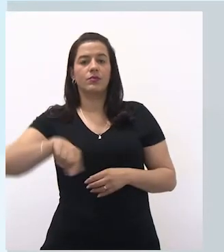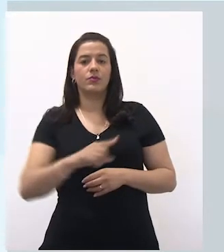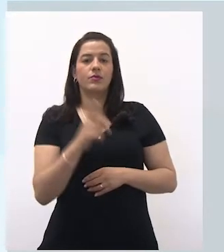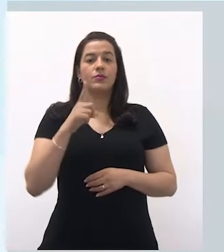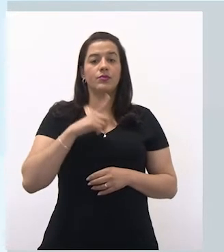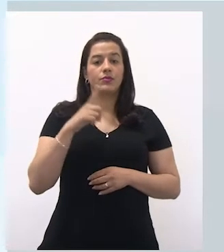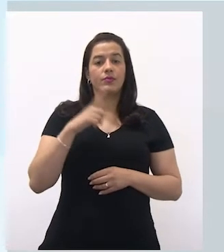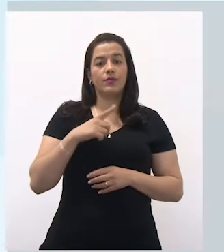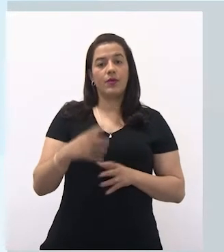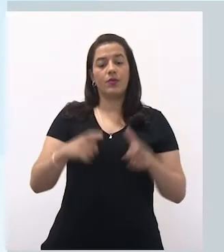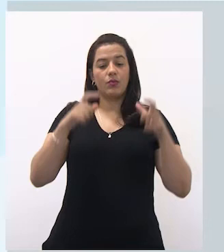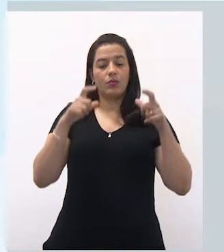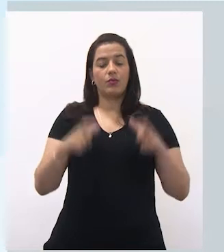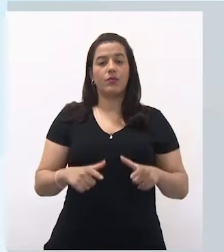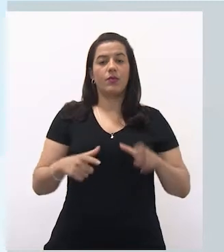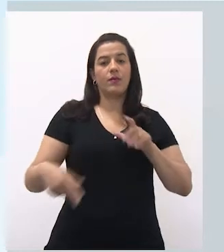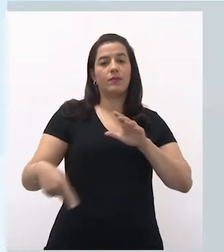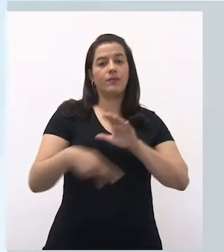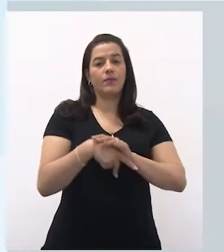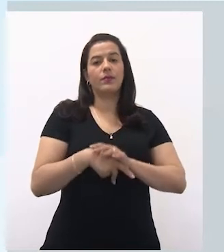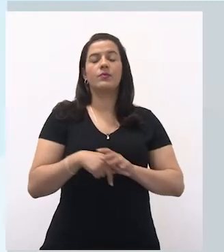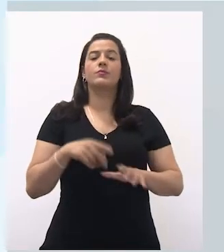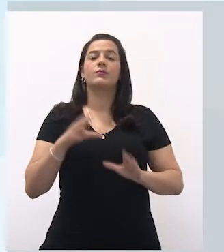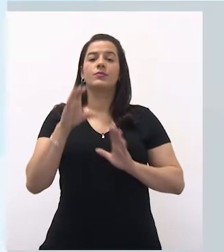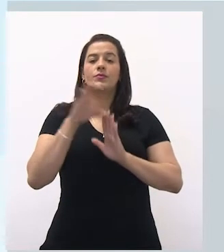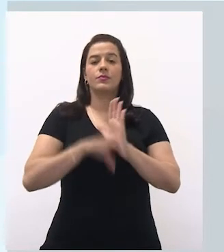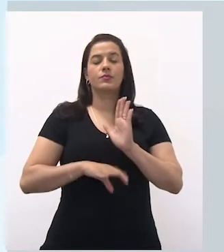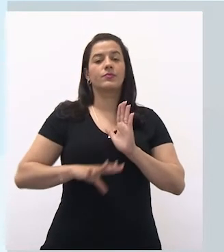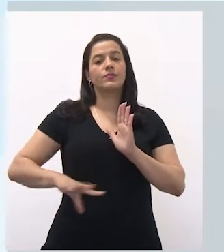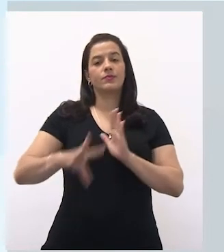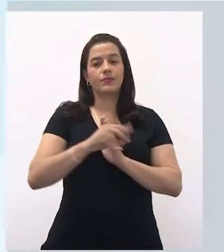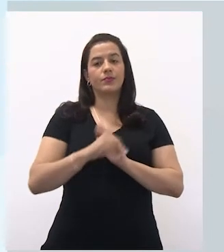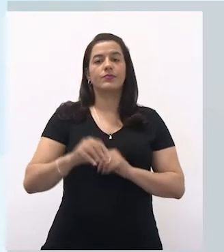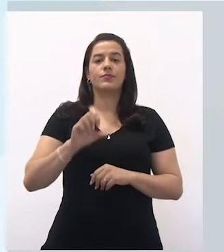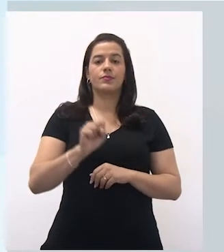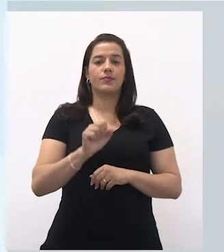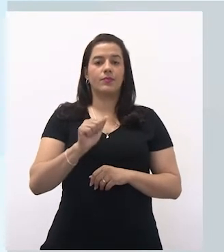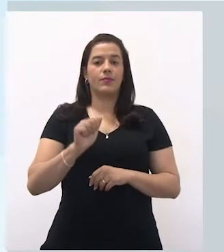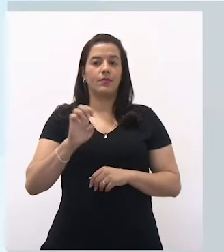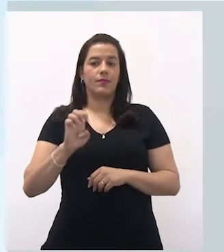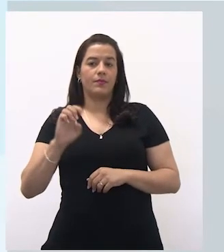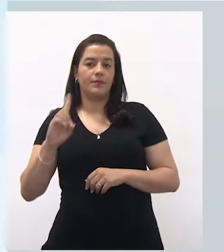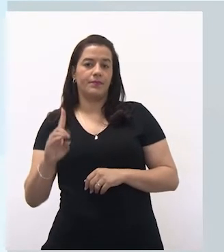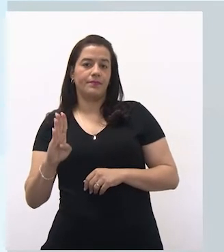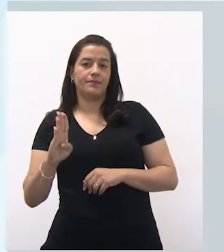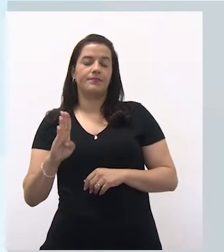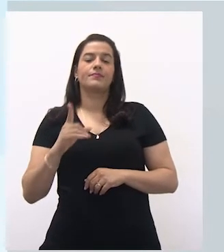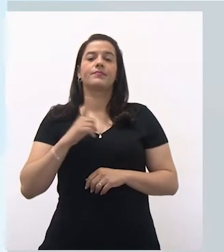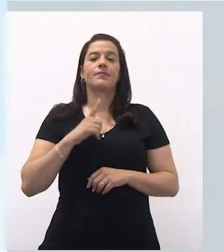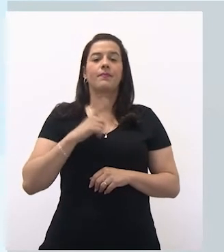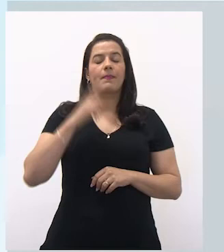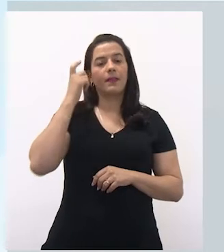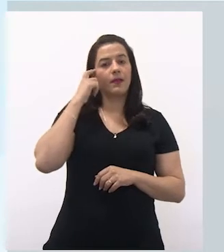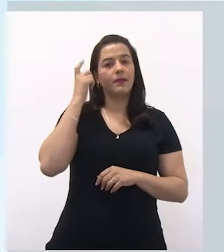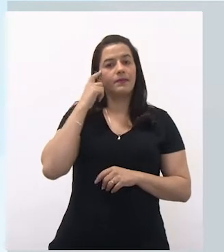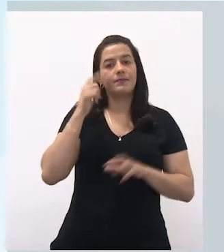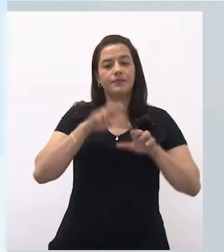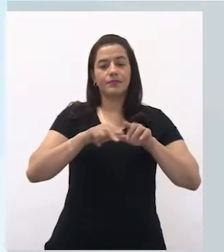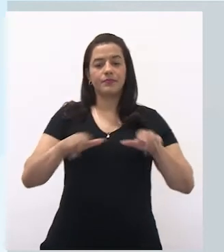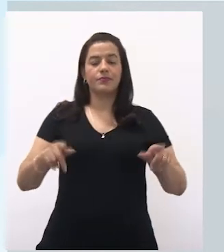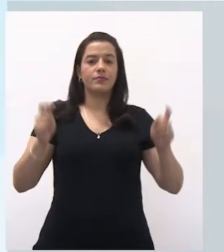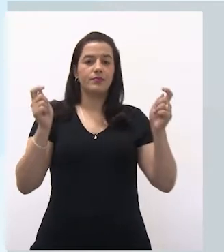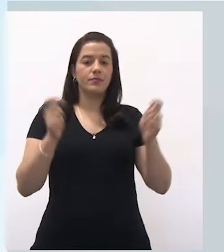matriz curricular do SAEB, é a matriz curricular do SAEB, que foi pensado em competências